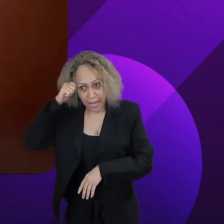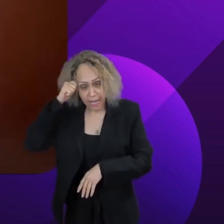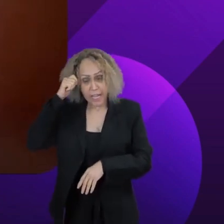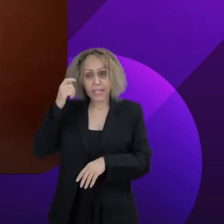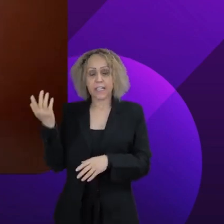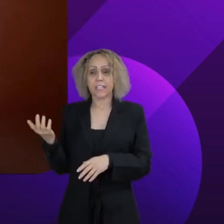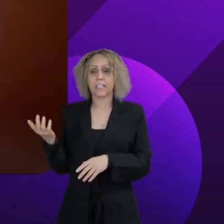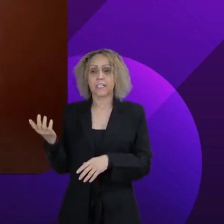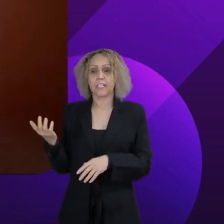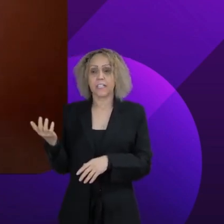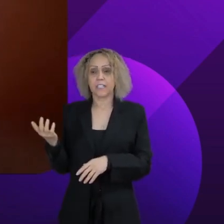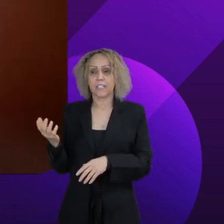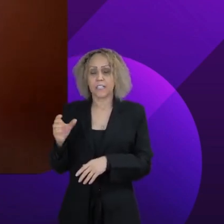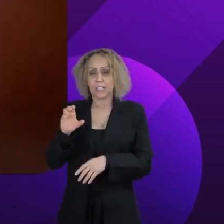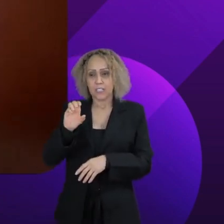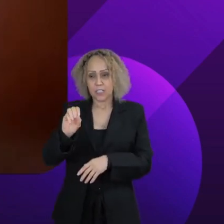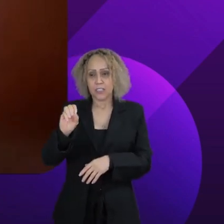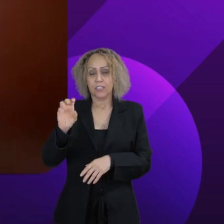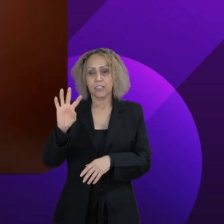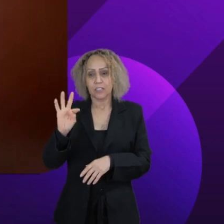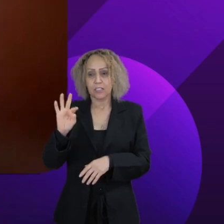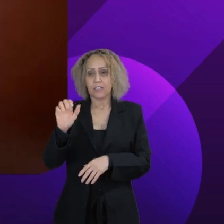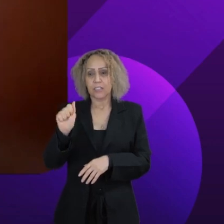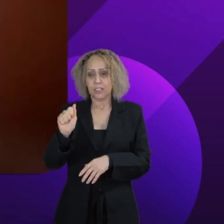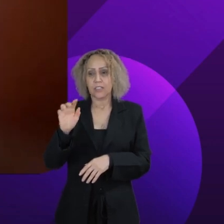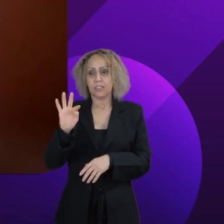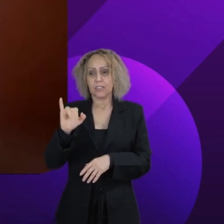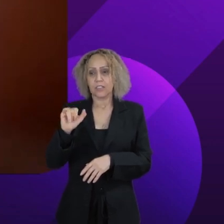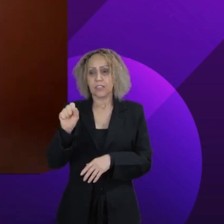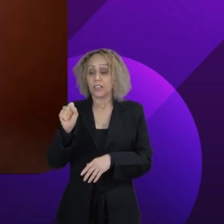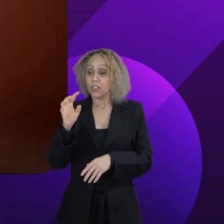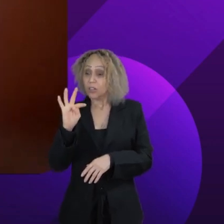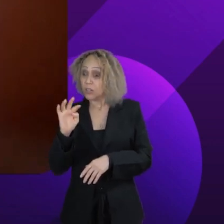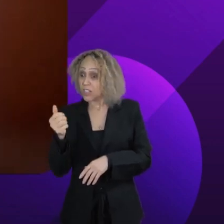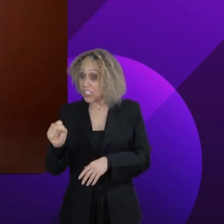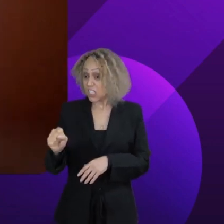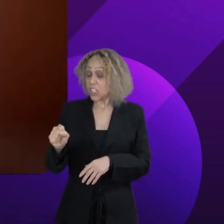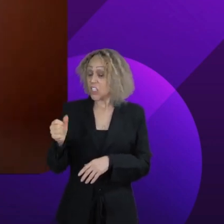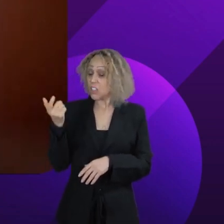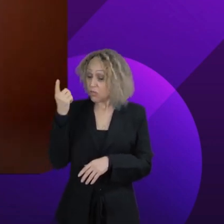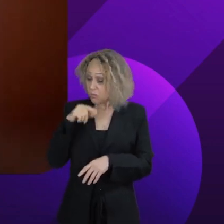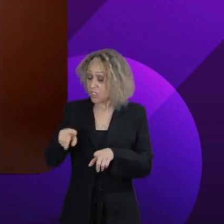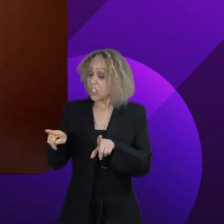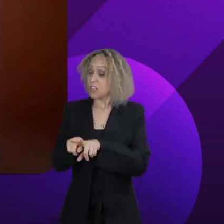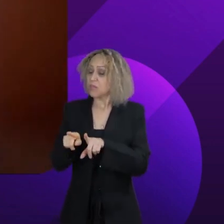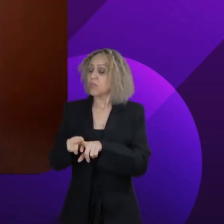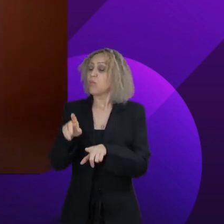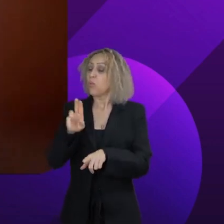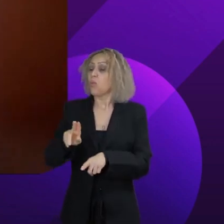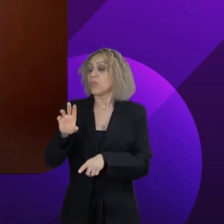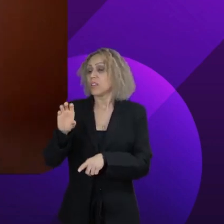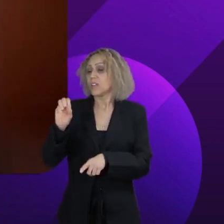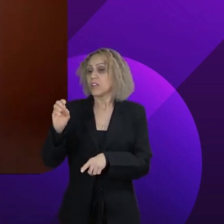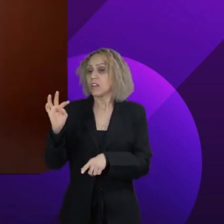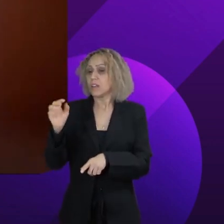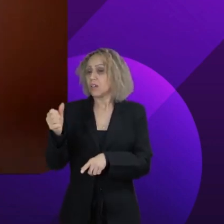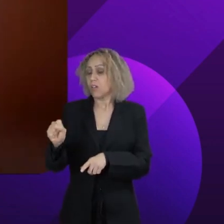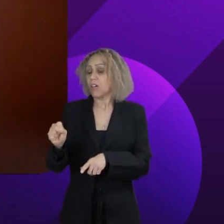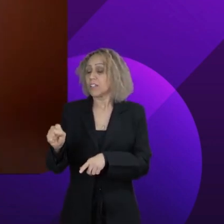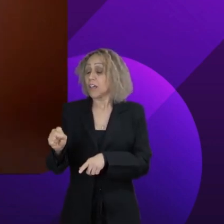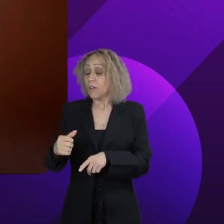diferença porque a gente tinha propriedade para falar sobre o tema. A gente quebrava aquele senso comum, aquela